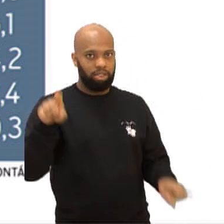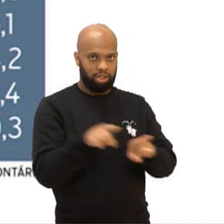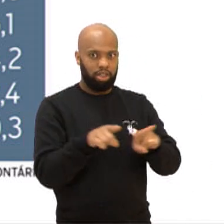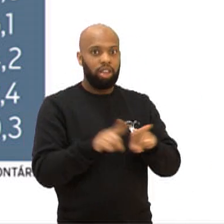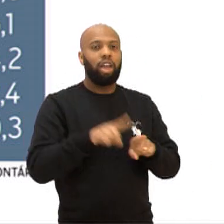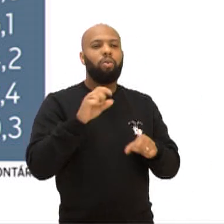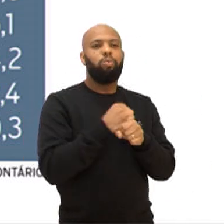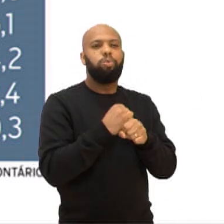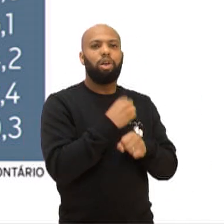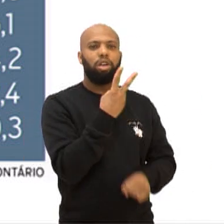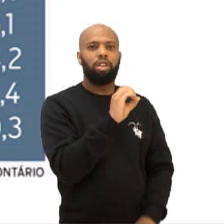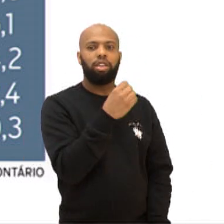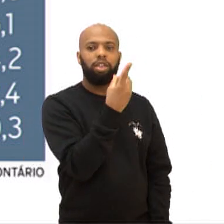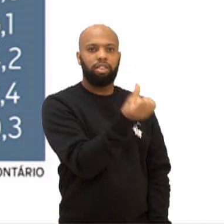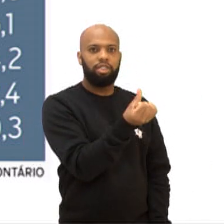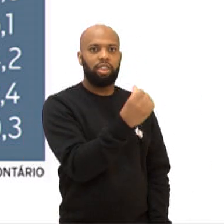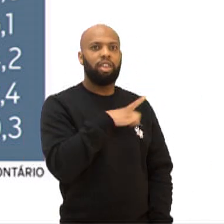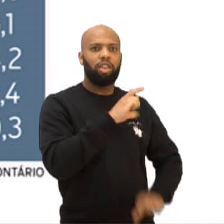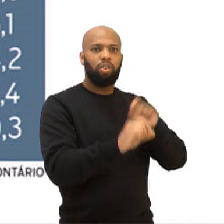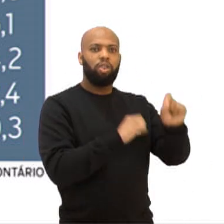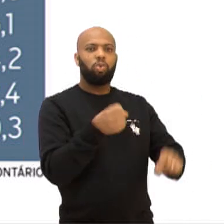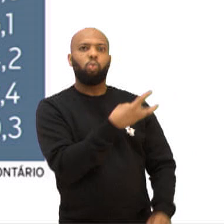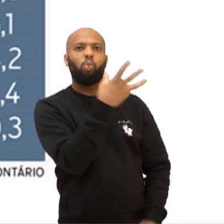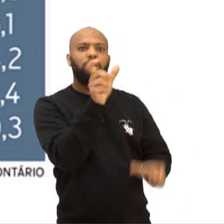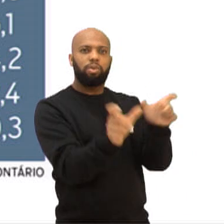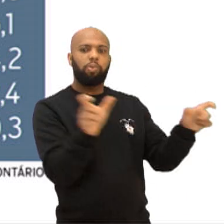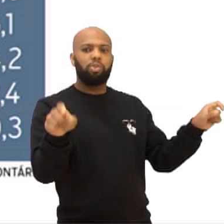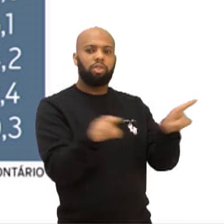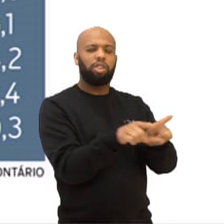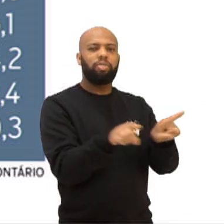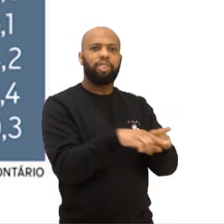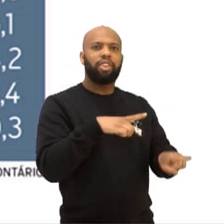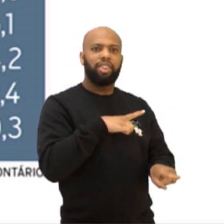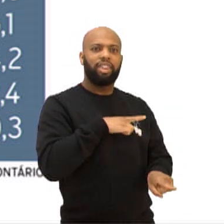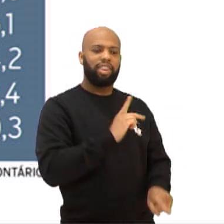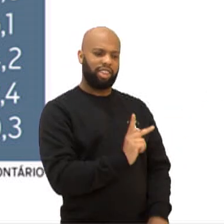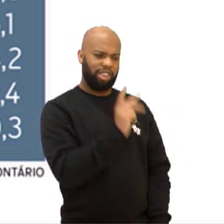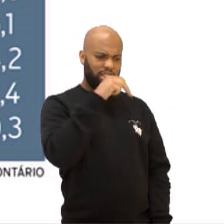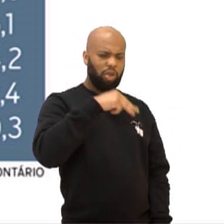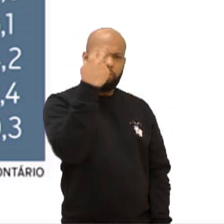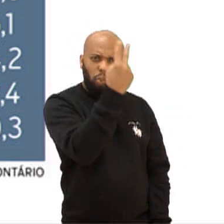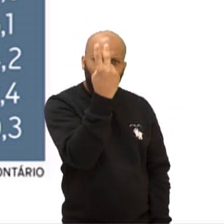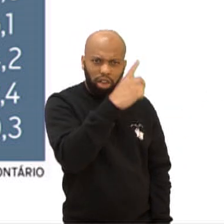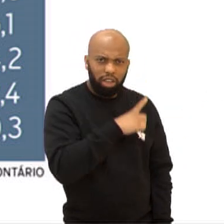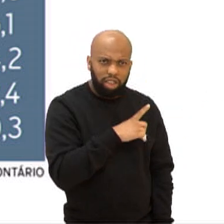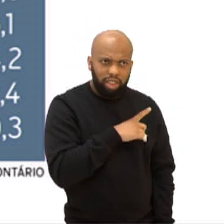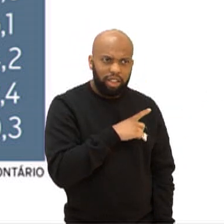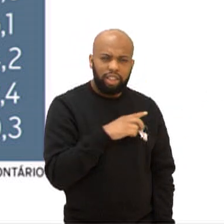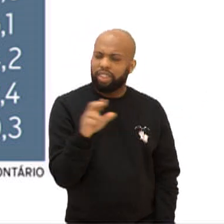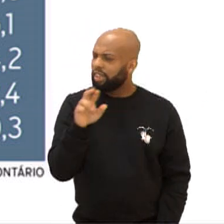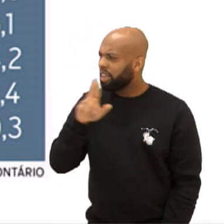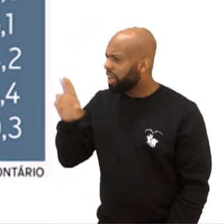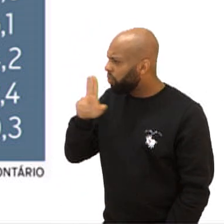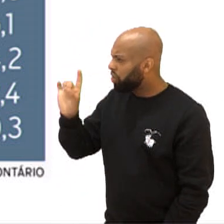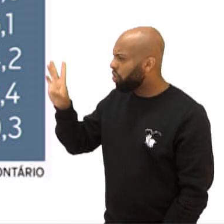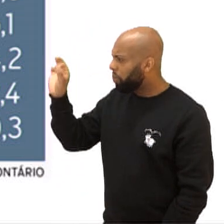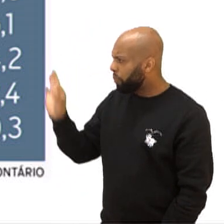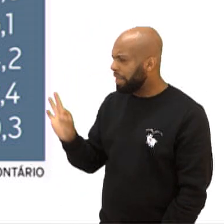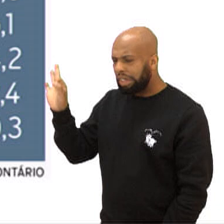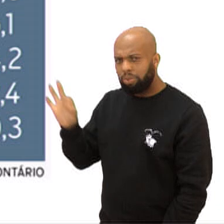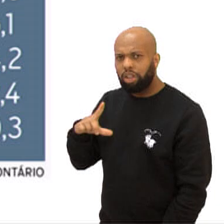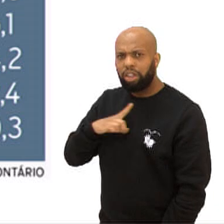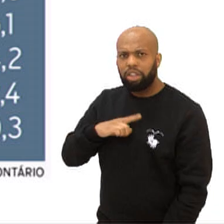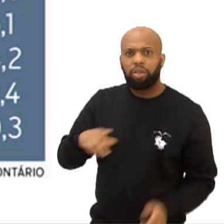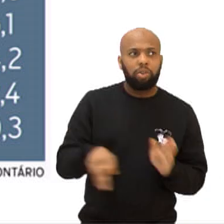tá? Qual é a quantidade de pessoas? Aqui está em quilômetro quadrado, professora? Não, só percentual